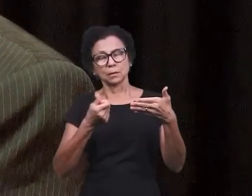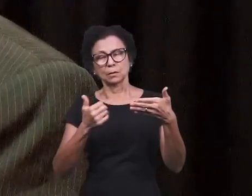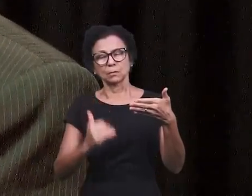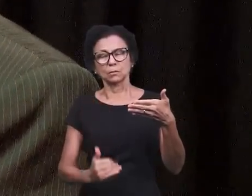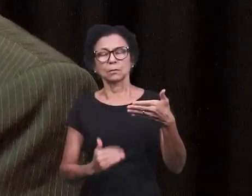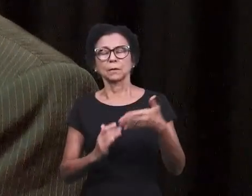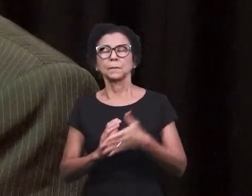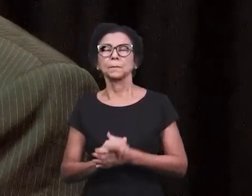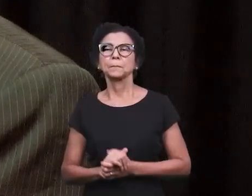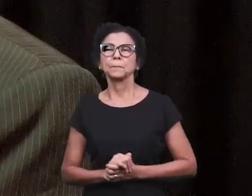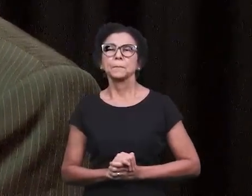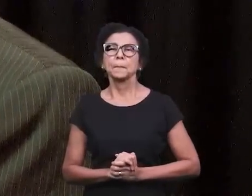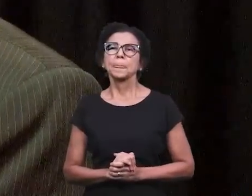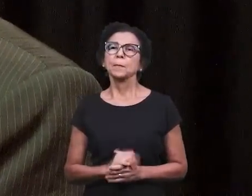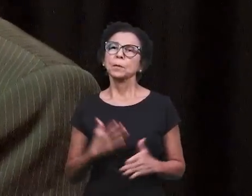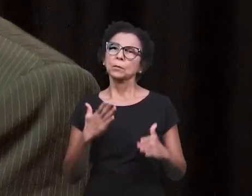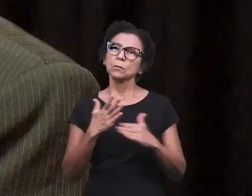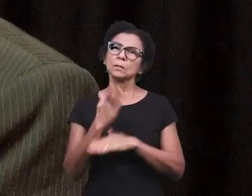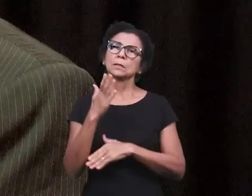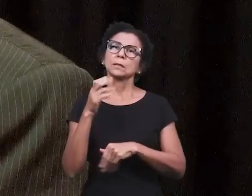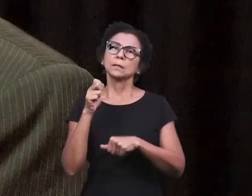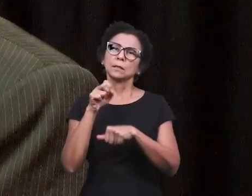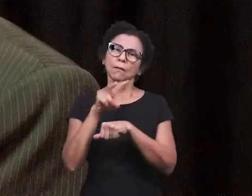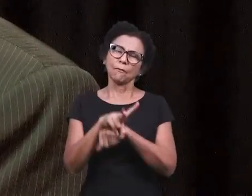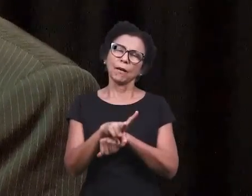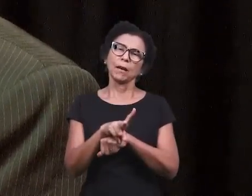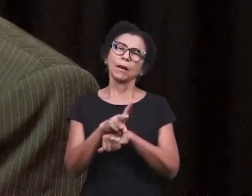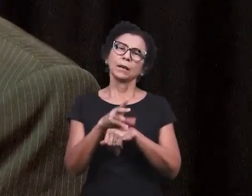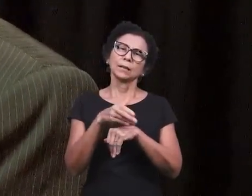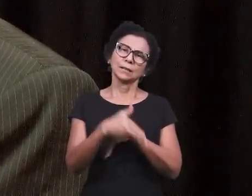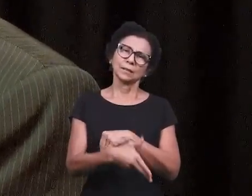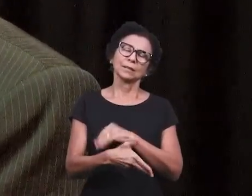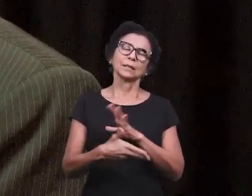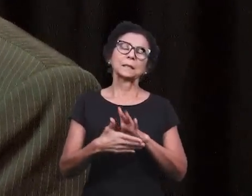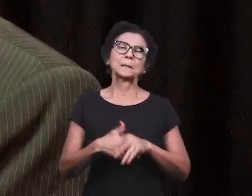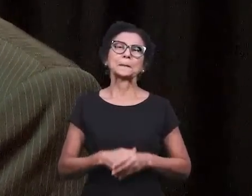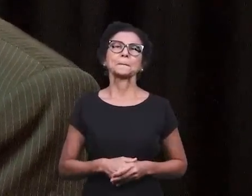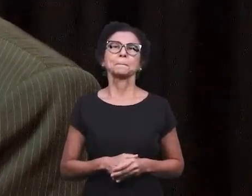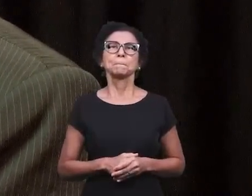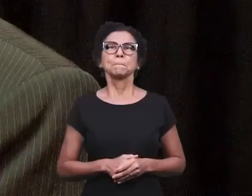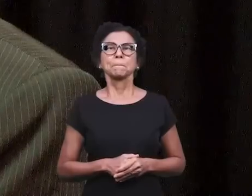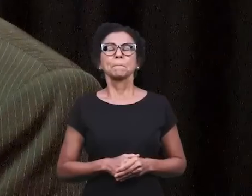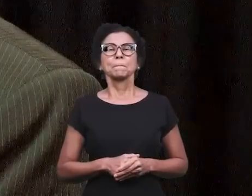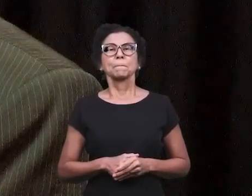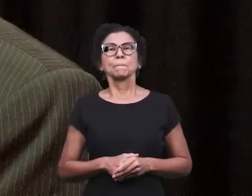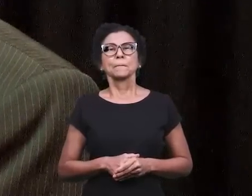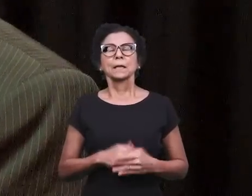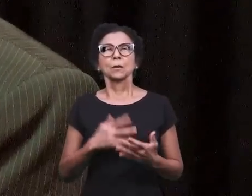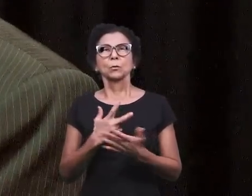Finalizamos, né? Concluí o curso com sucesso. Os colegas foram nomeados em abril de